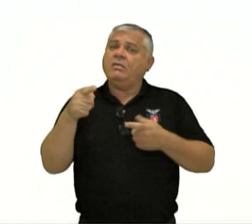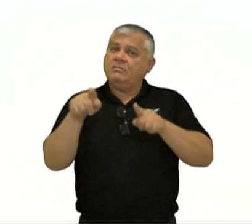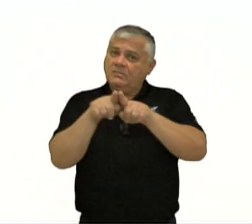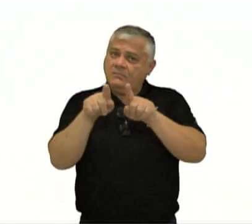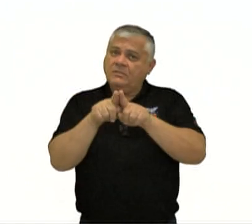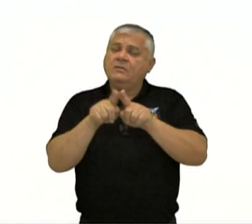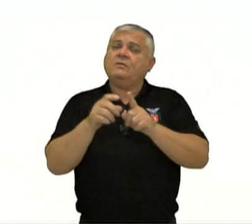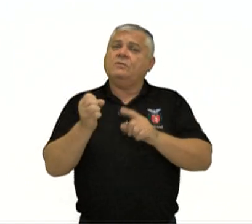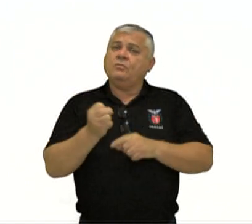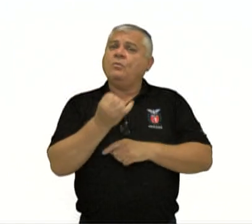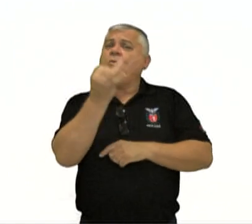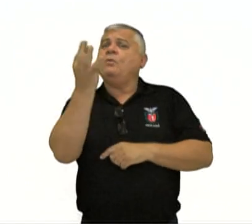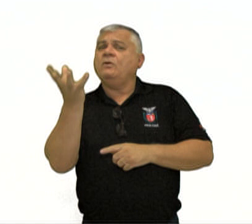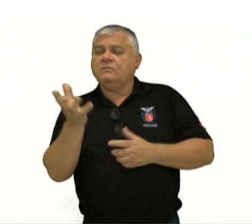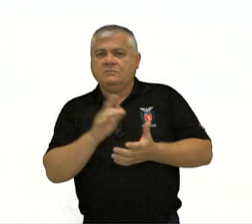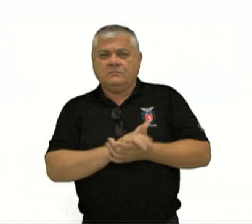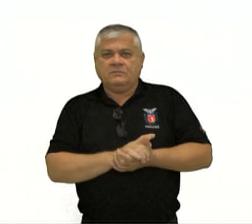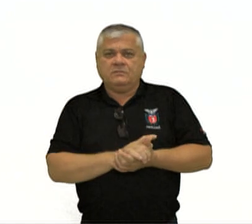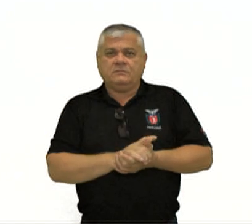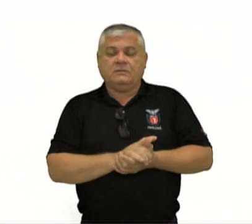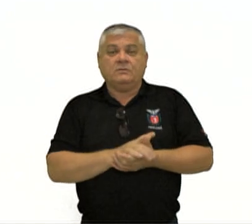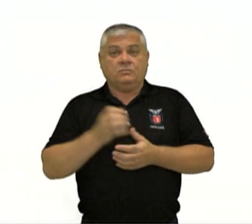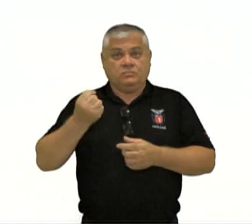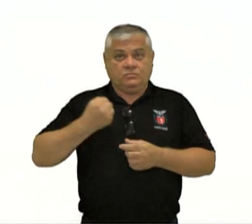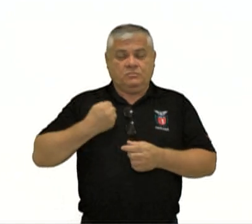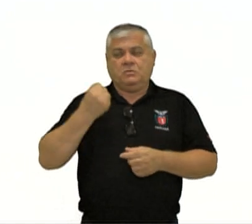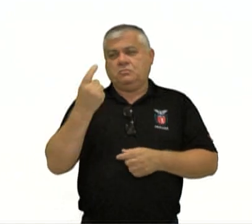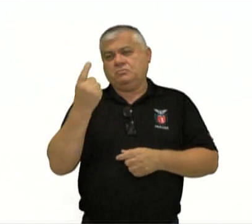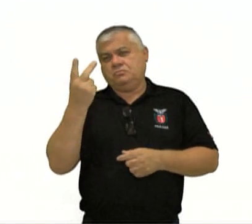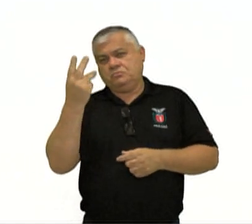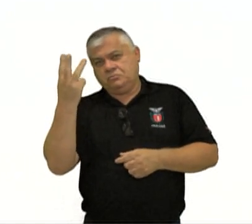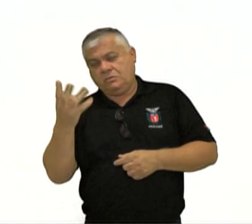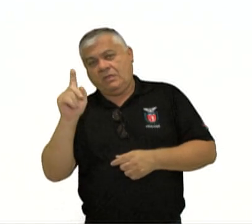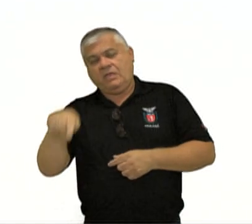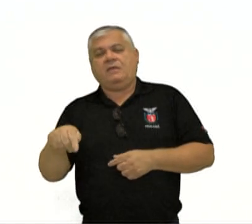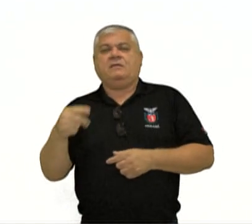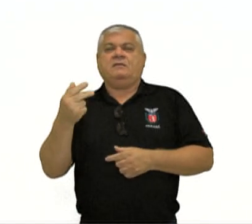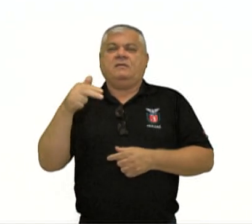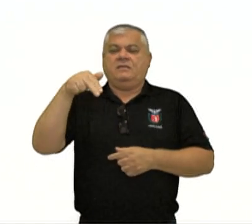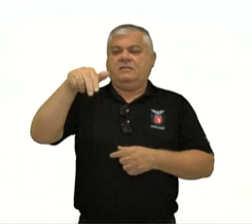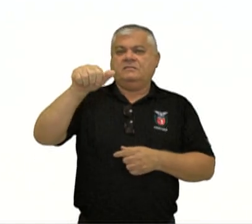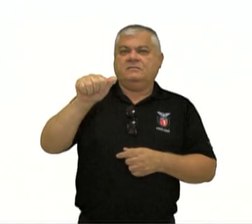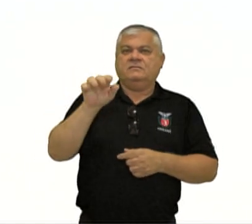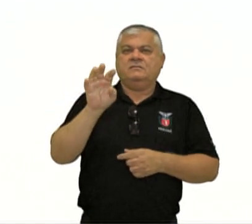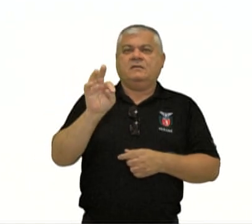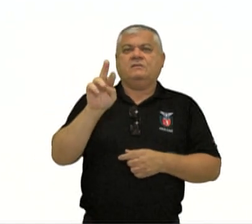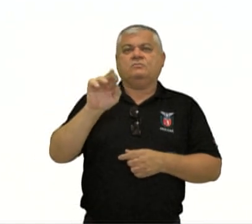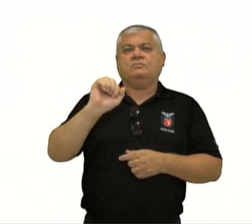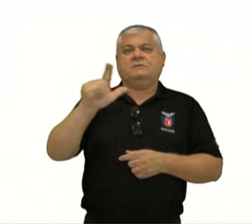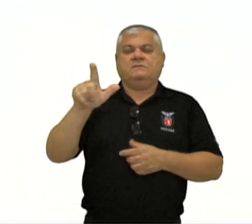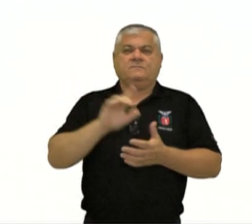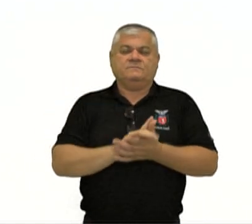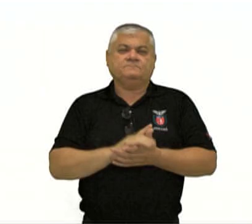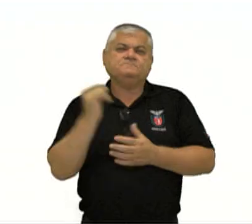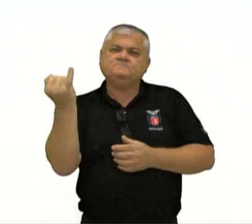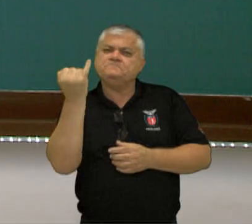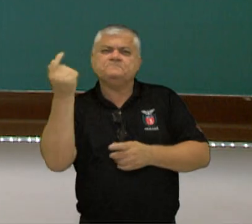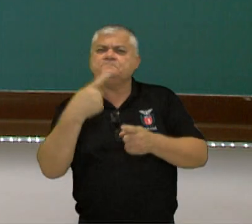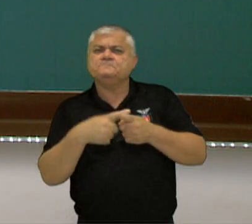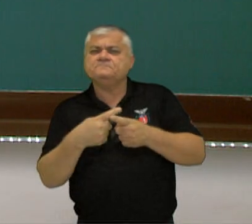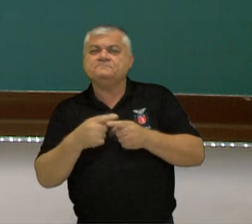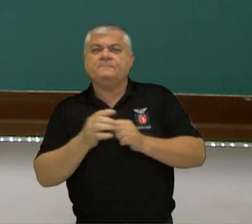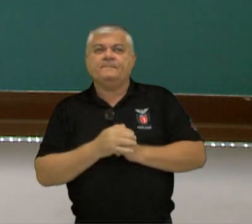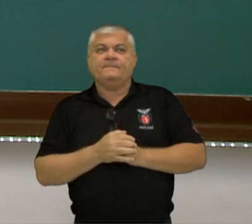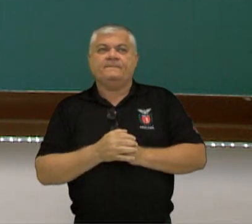para contagem. Então, todo número inteiro positivo é um número natural. Mas por que isso é importante? Observem aqui. O